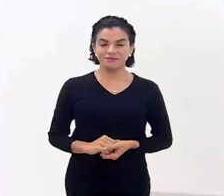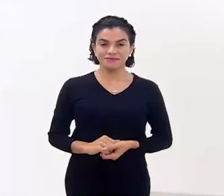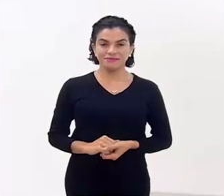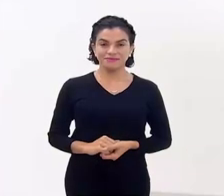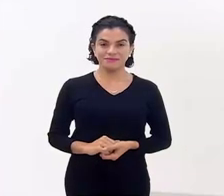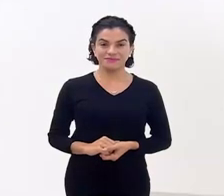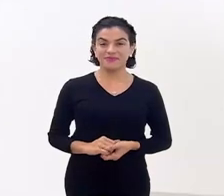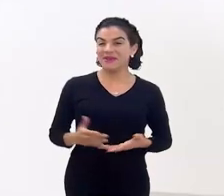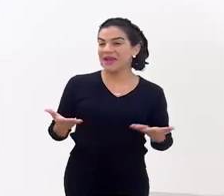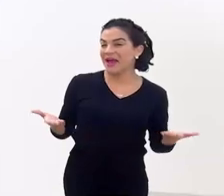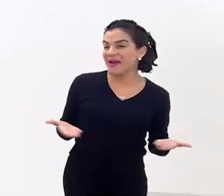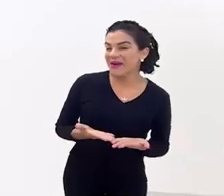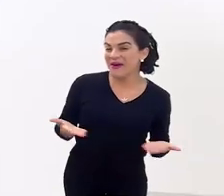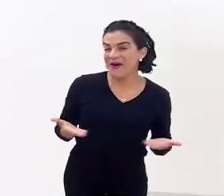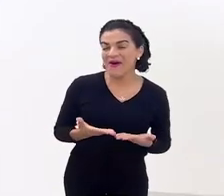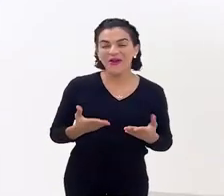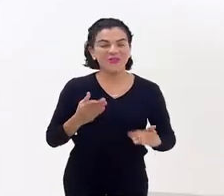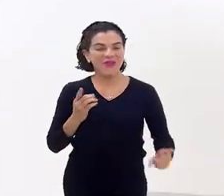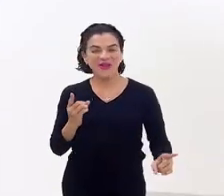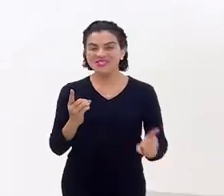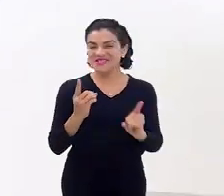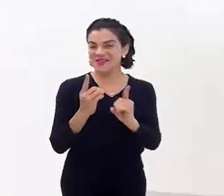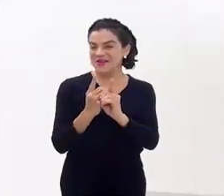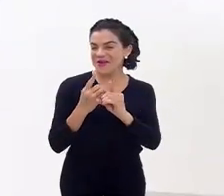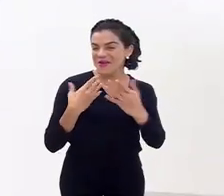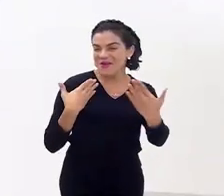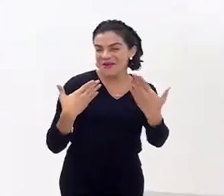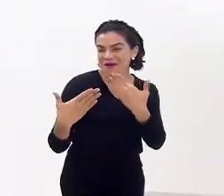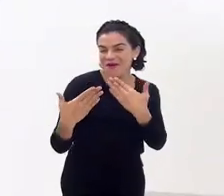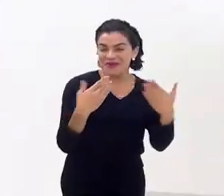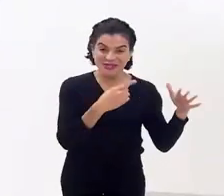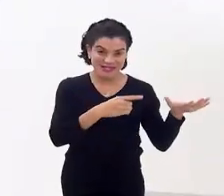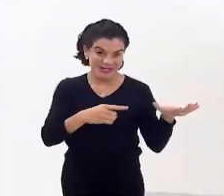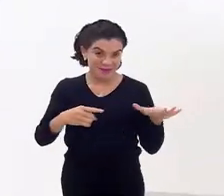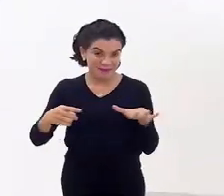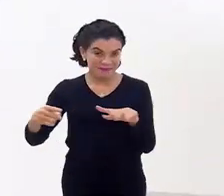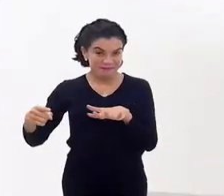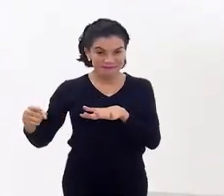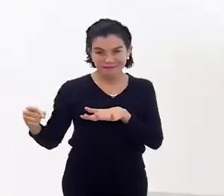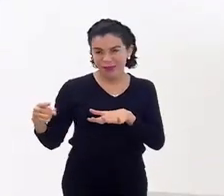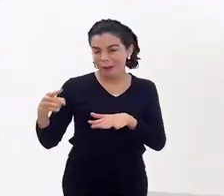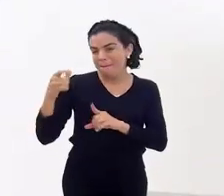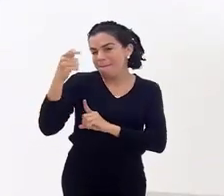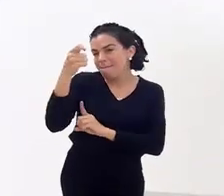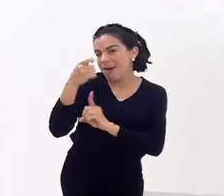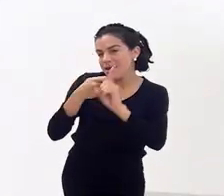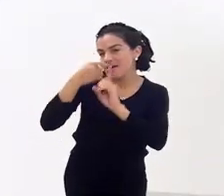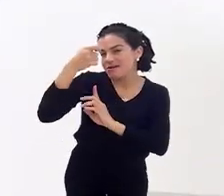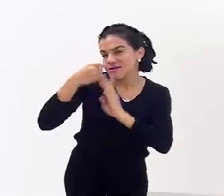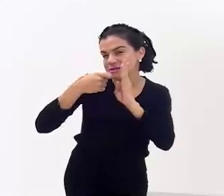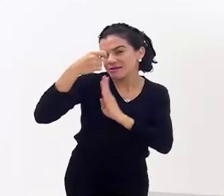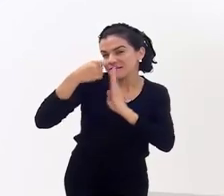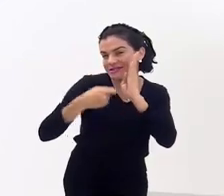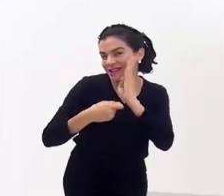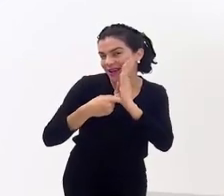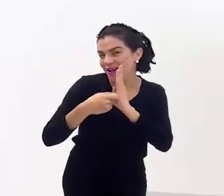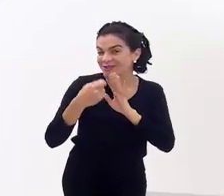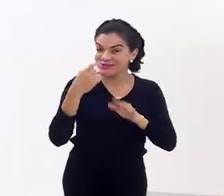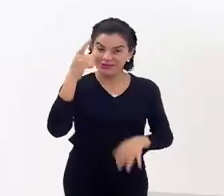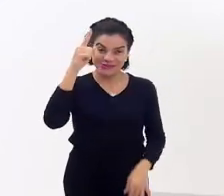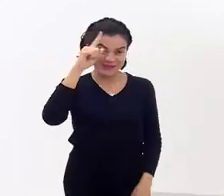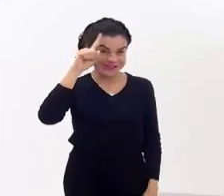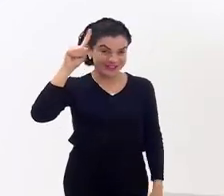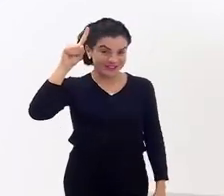Chegamos aqui no nosso encontro, esse encontro semanal, encontro mensal, encontro diário,